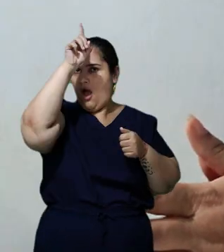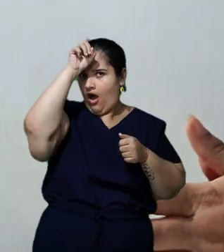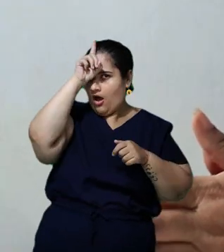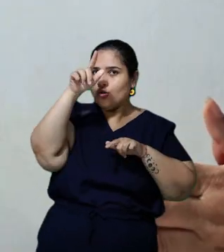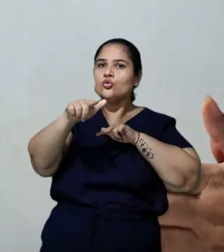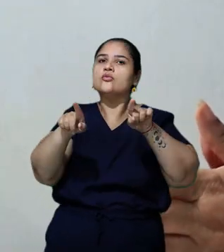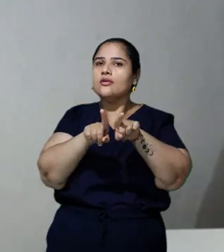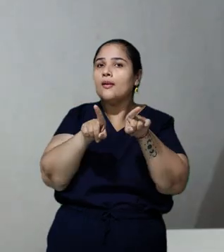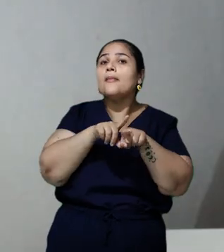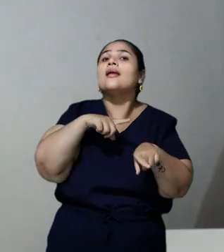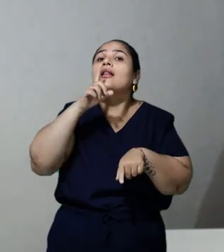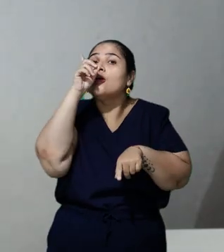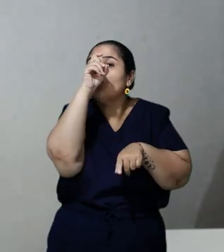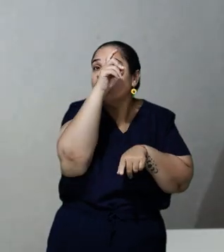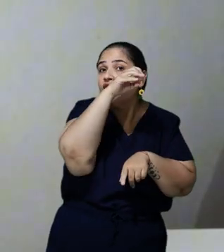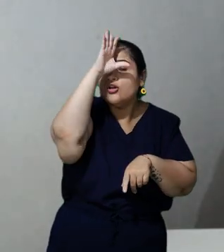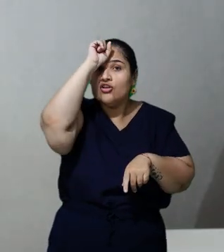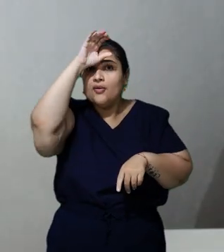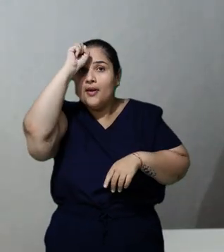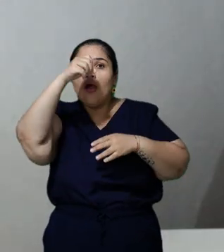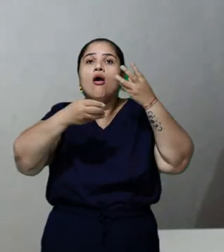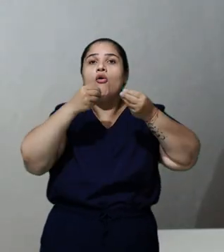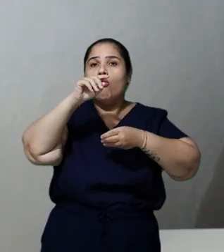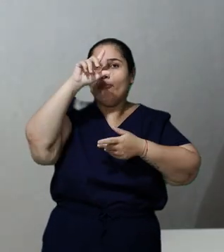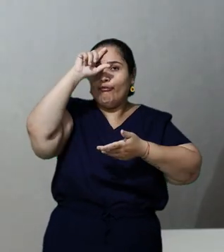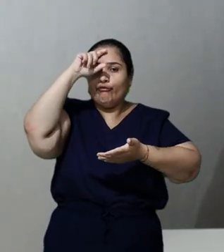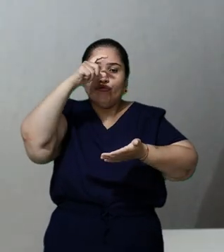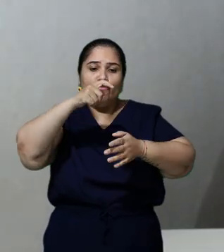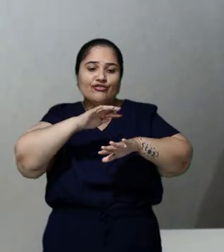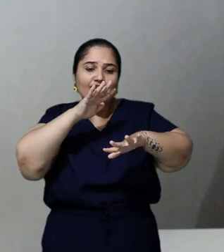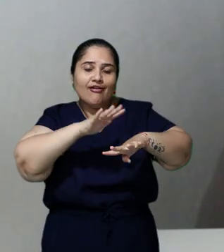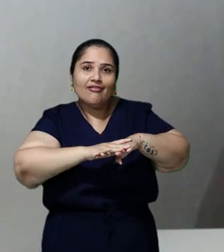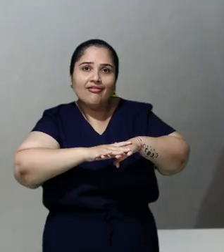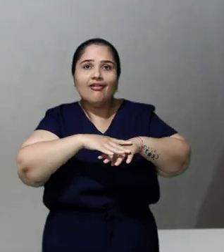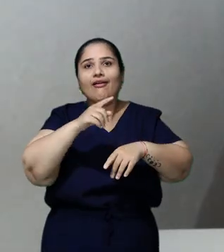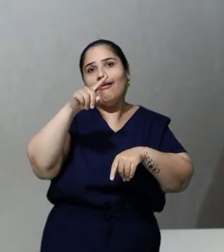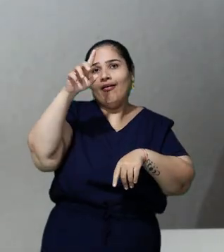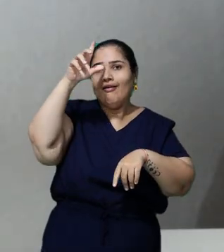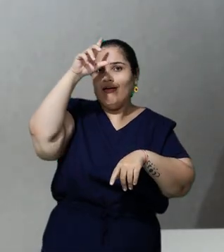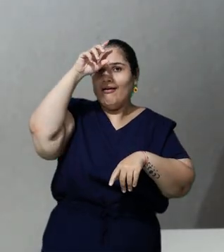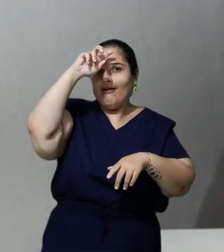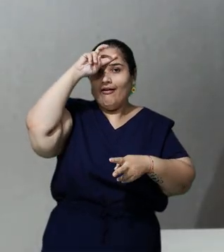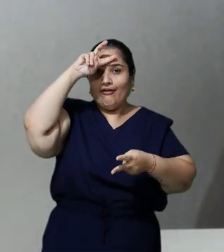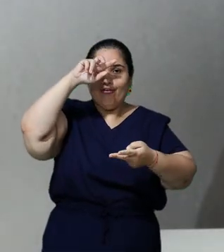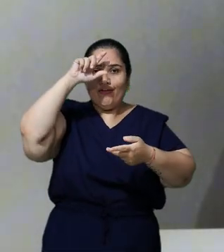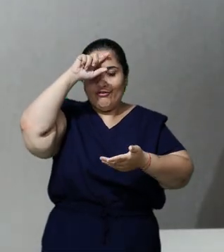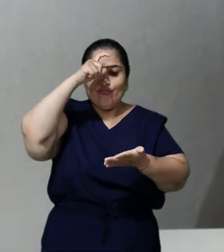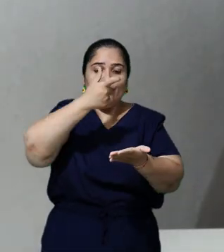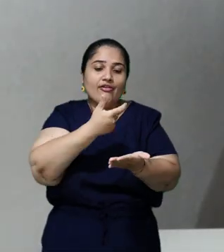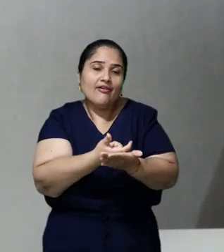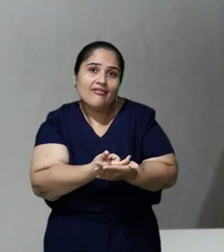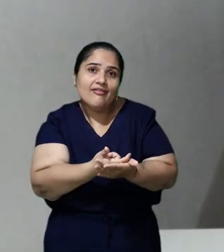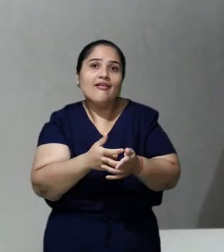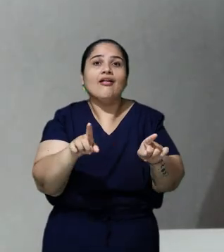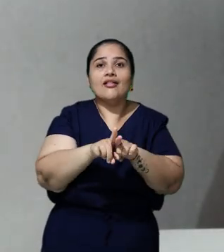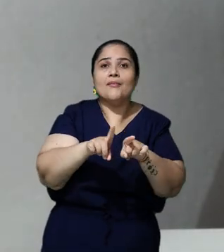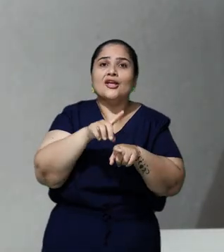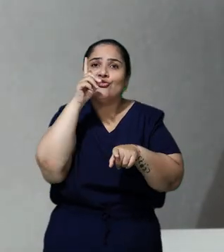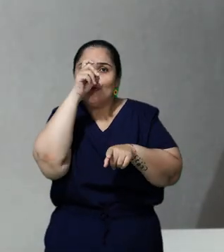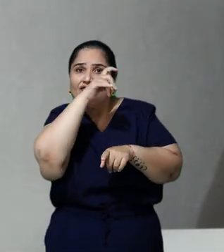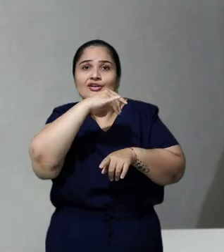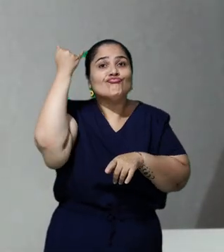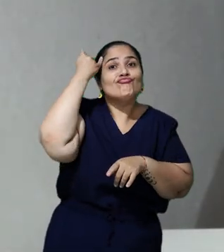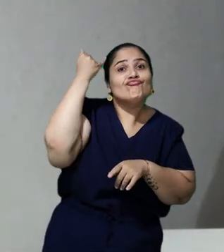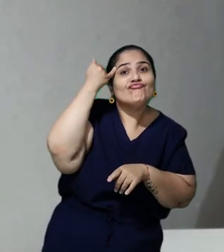têm dificuldade no aprendizado, como dislexia, descalculia, dificuldade intelectual e todas as outras